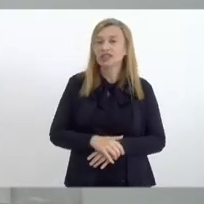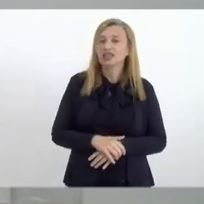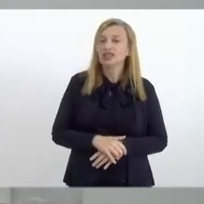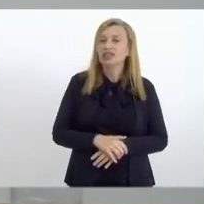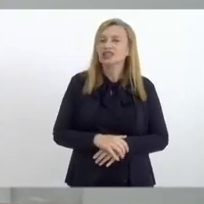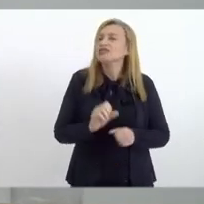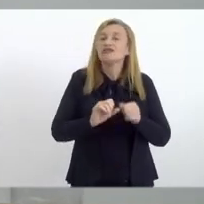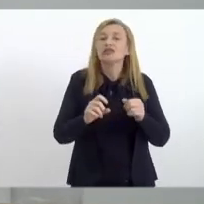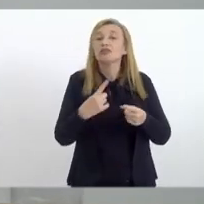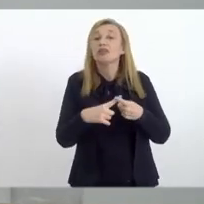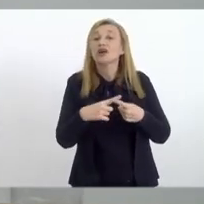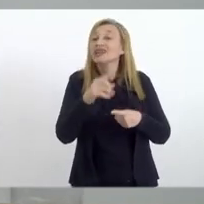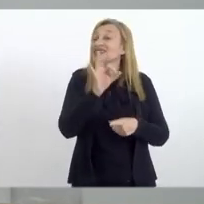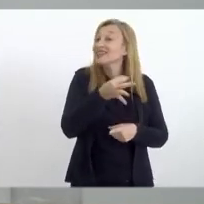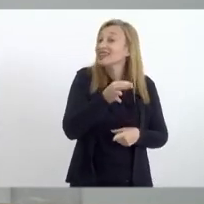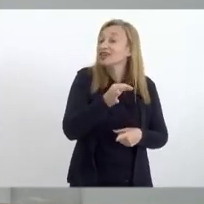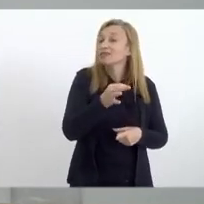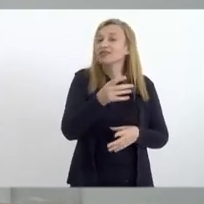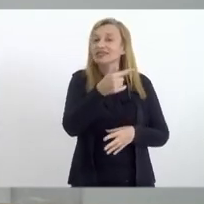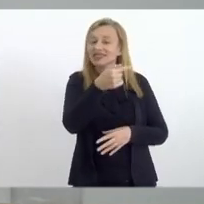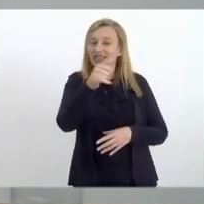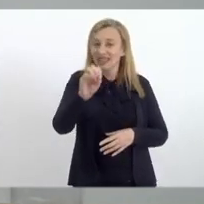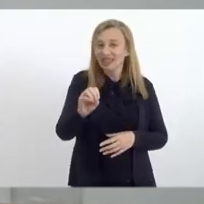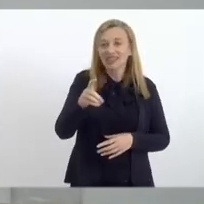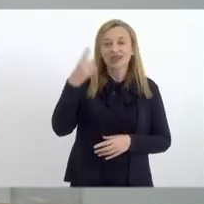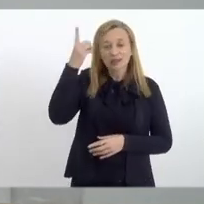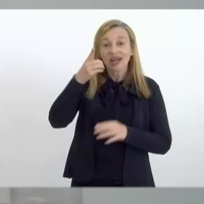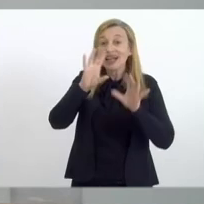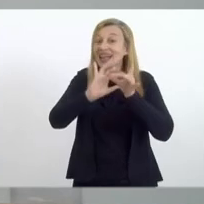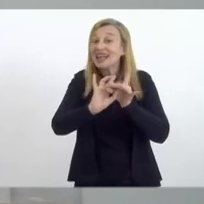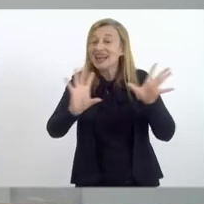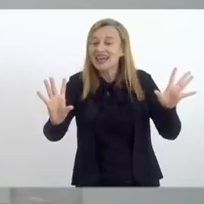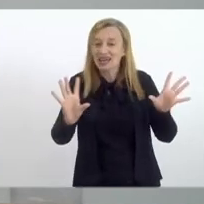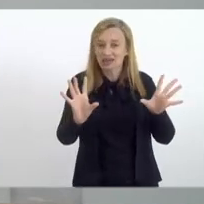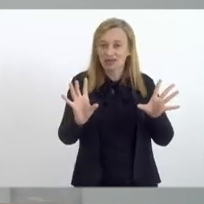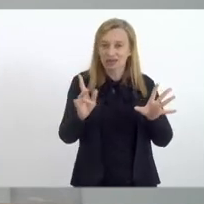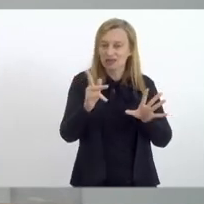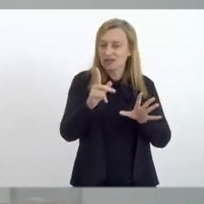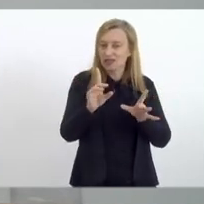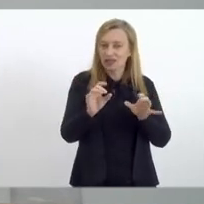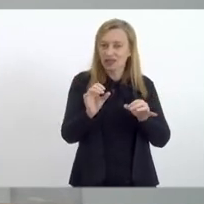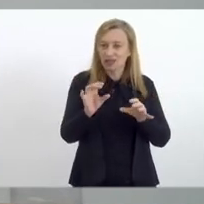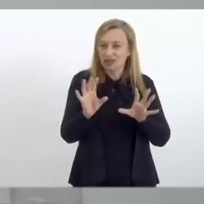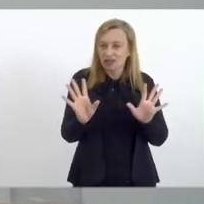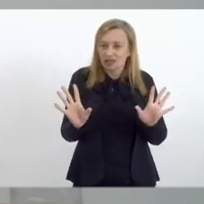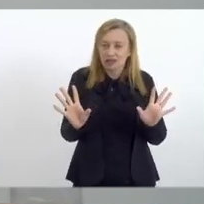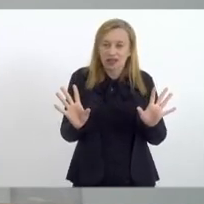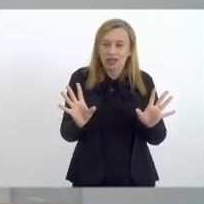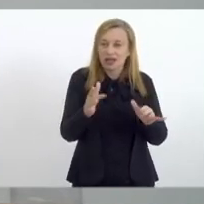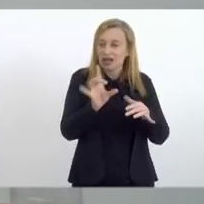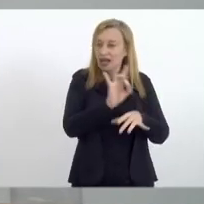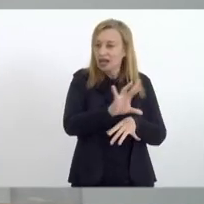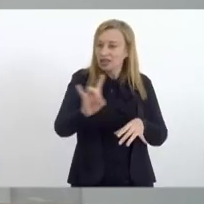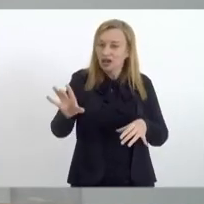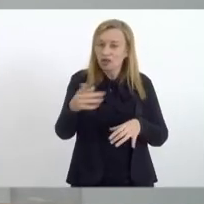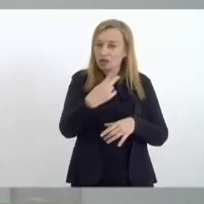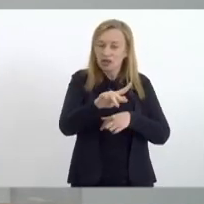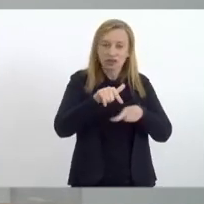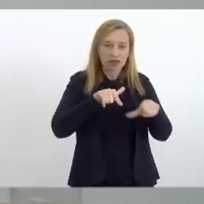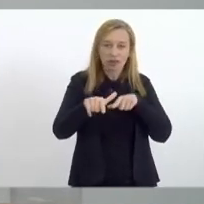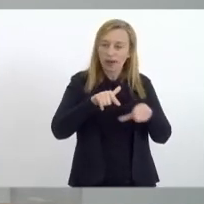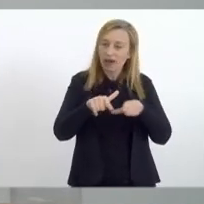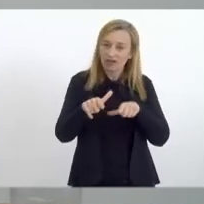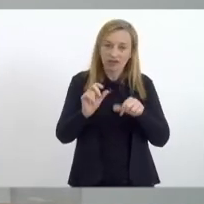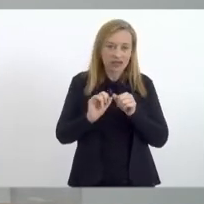faz porque, obviamente, os 70 deputados são livres para exercerem os seus mandatos como bem entendam, inclusive para apresentar